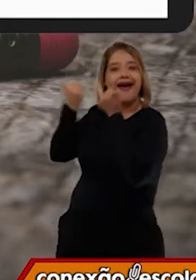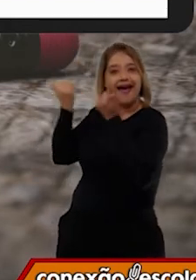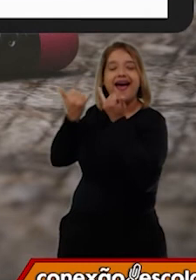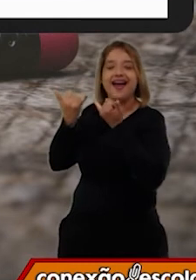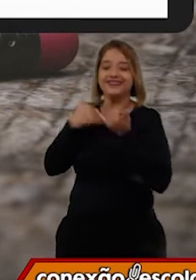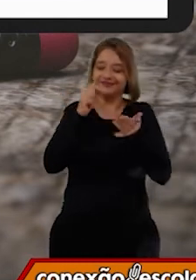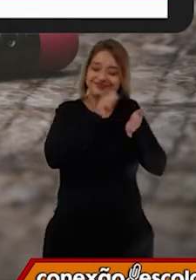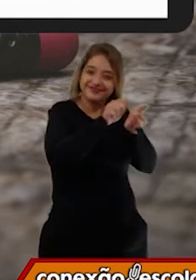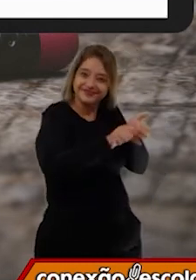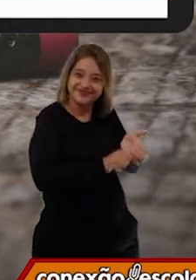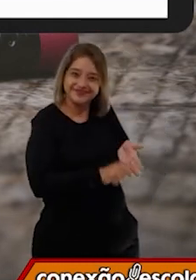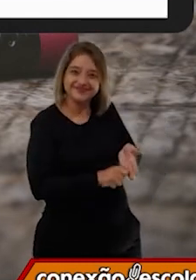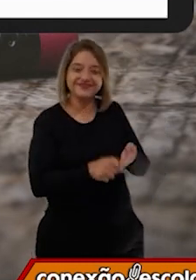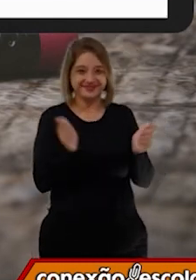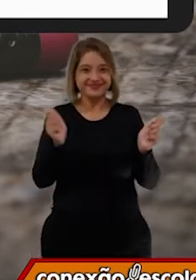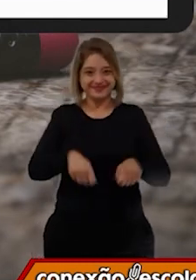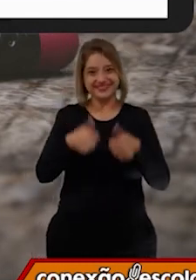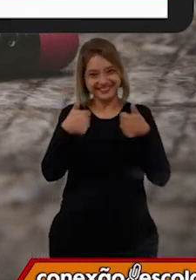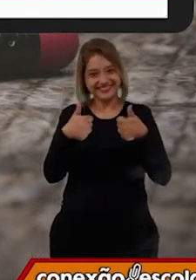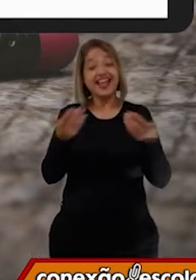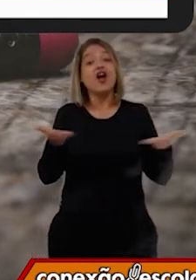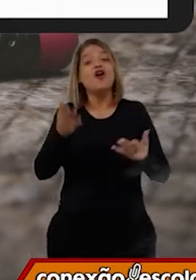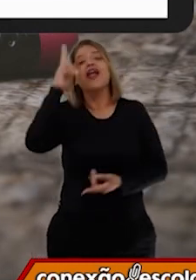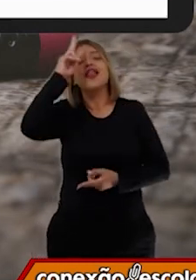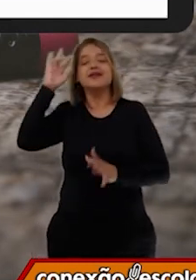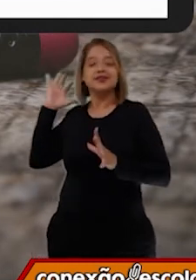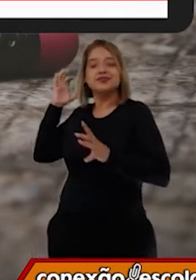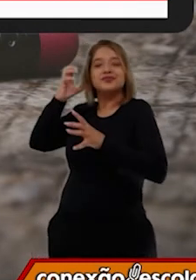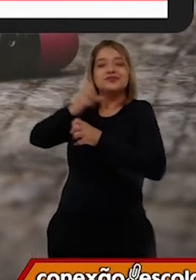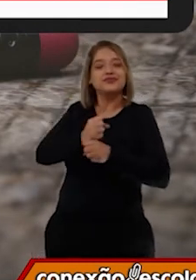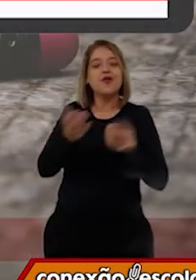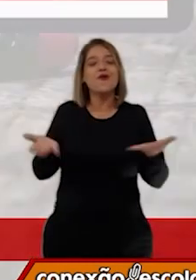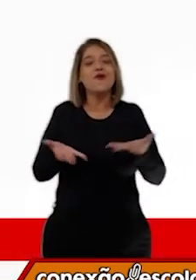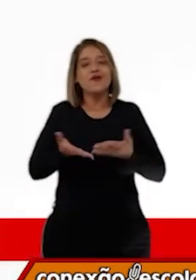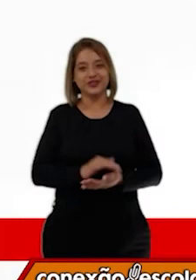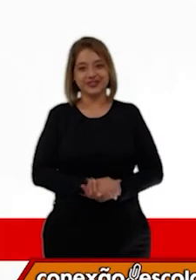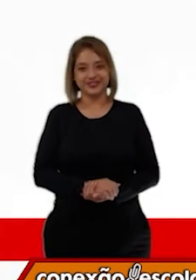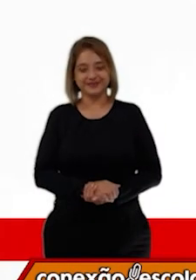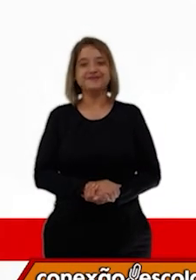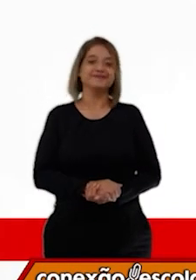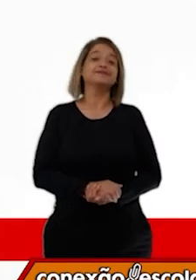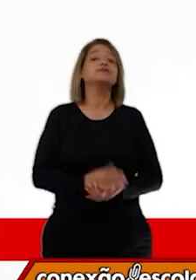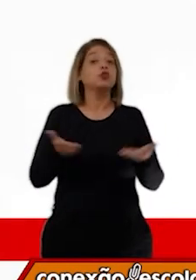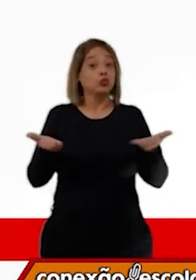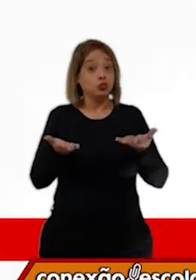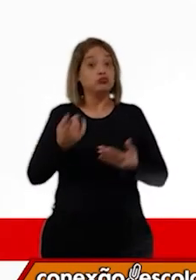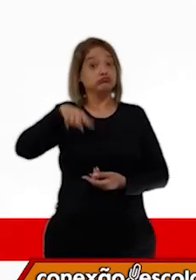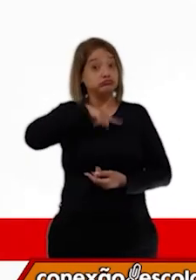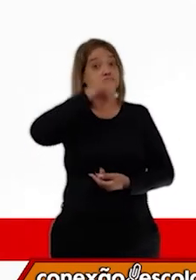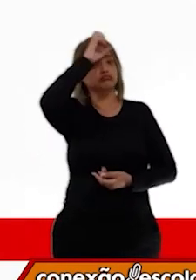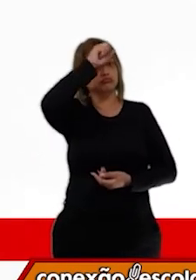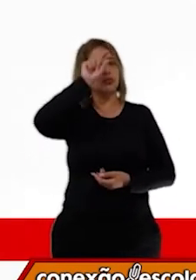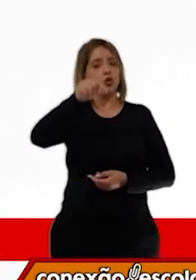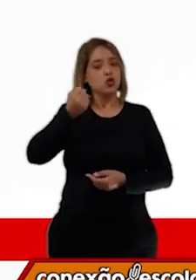né? Então vamos relembrar o que aprendemos hoje, crianças? Nós aprendemos que os números fazem